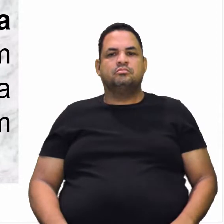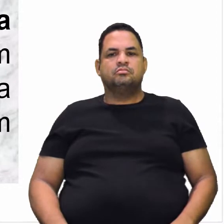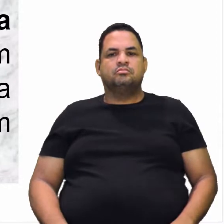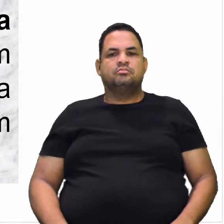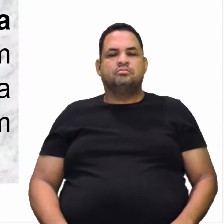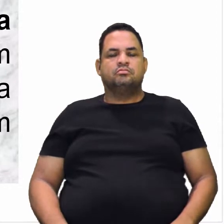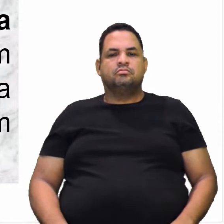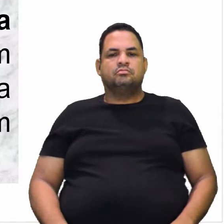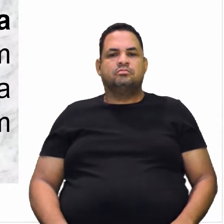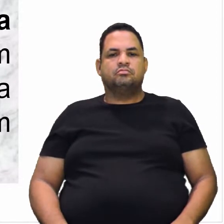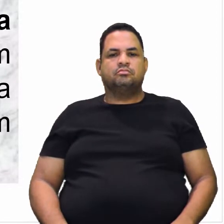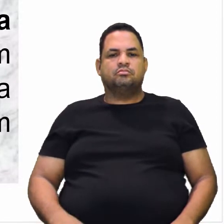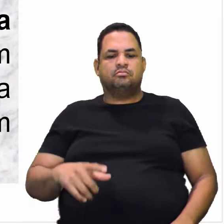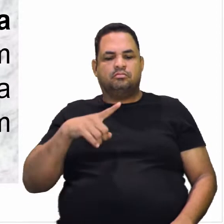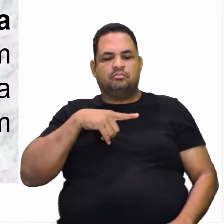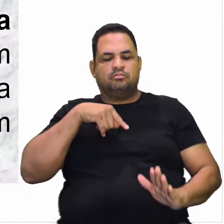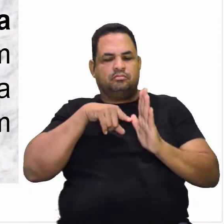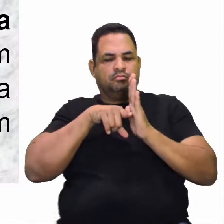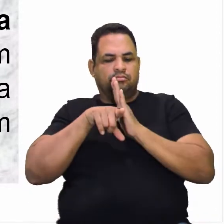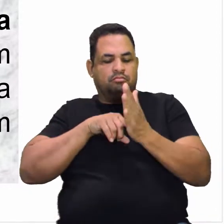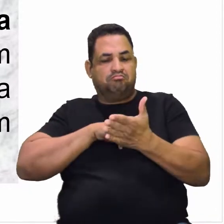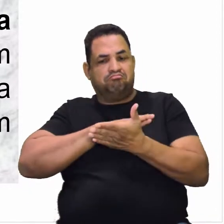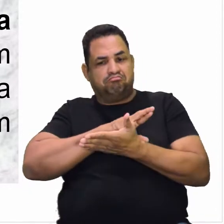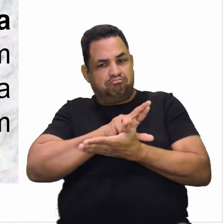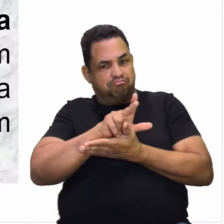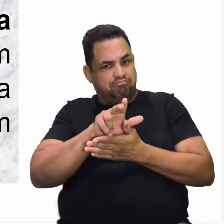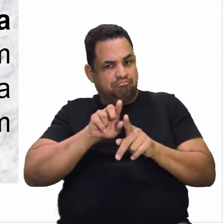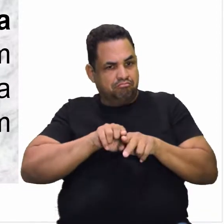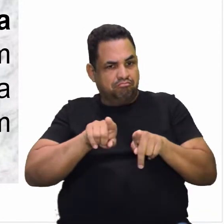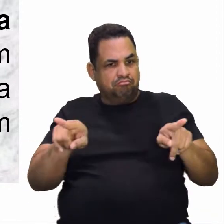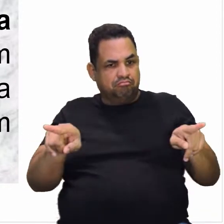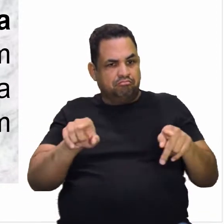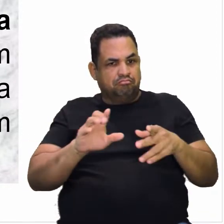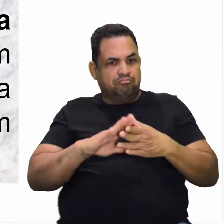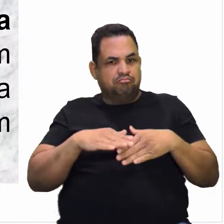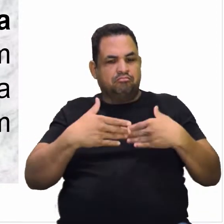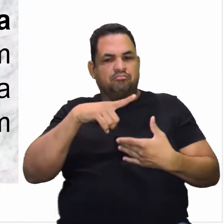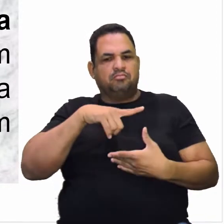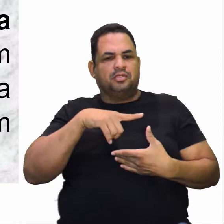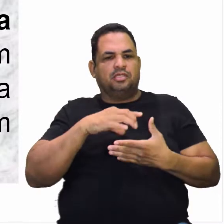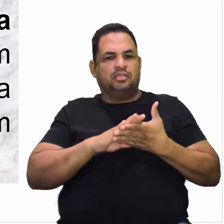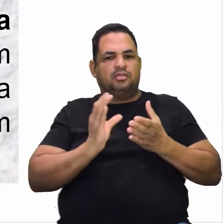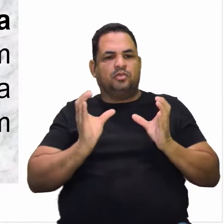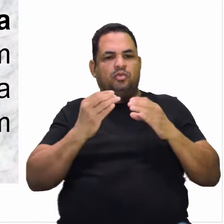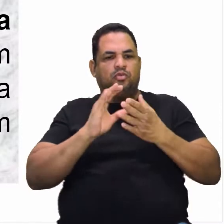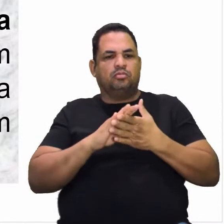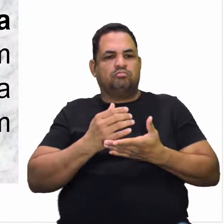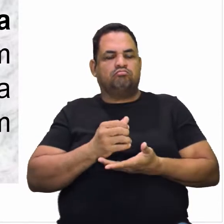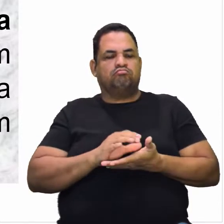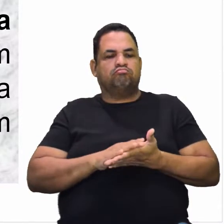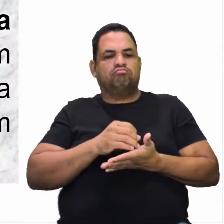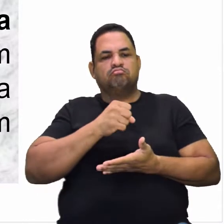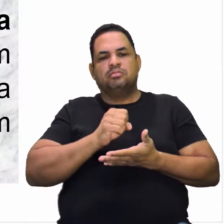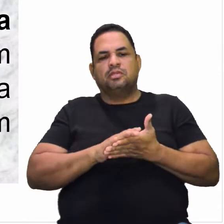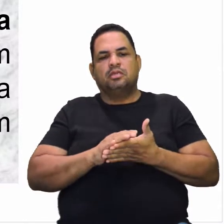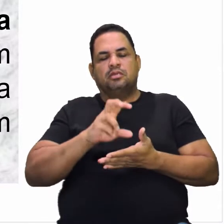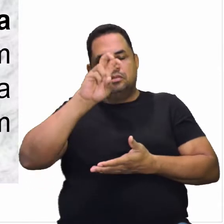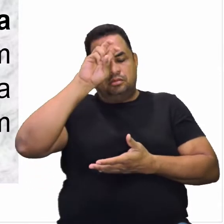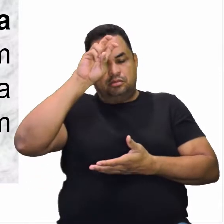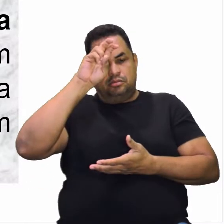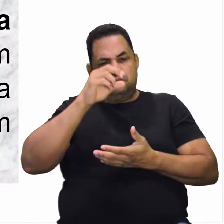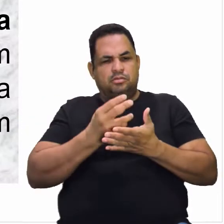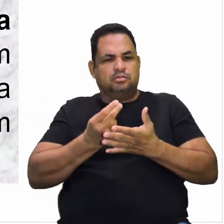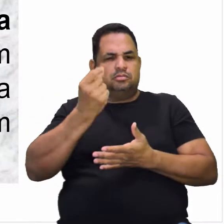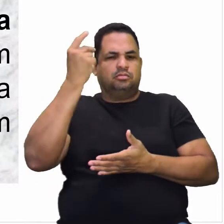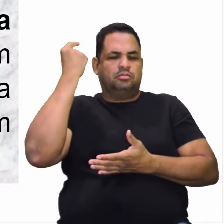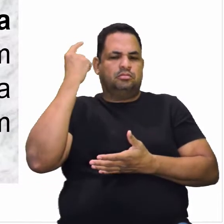Estudiosos divergem quanto à existência dessa classe no Egito Antigo. Há uma divergência, sabia, sobre essa questão da escravidão?